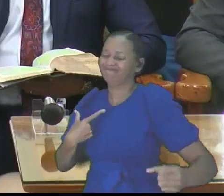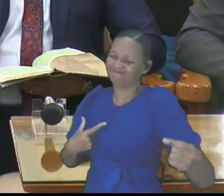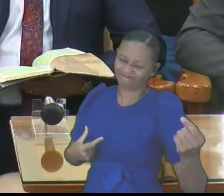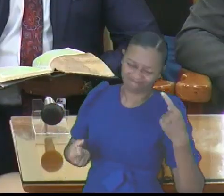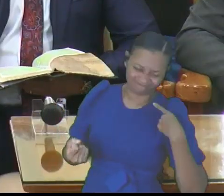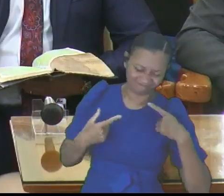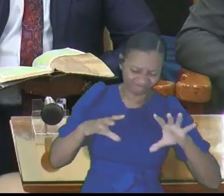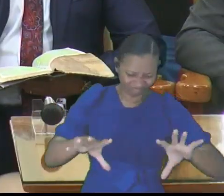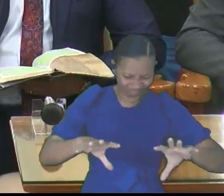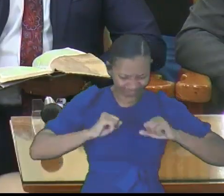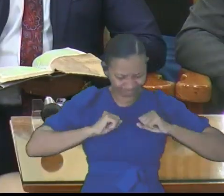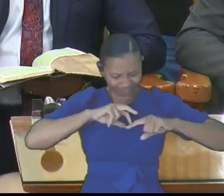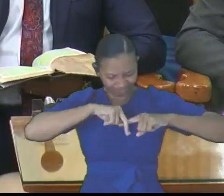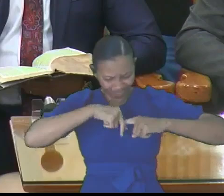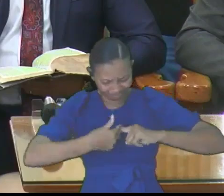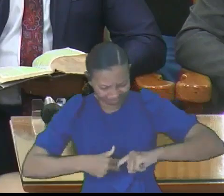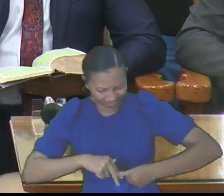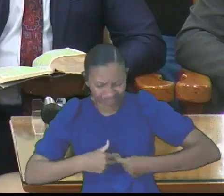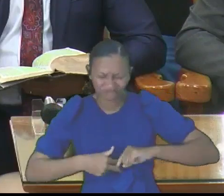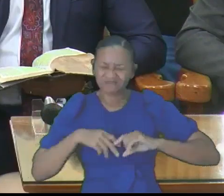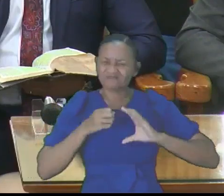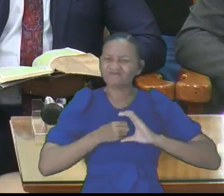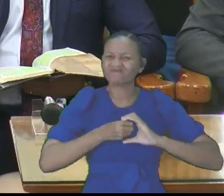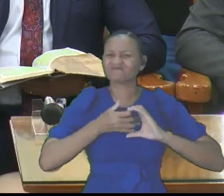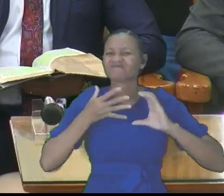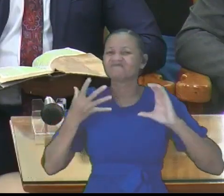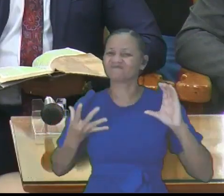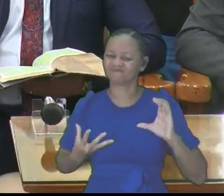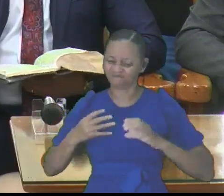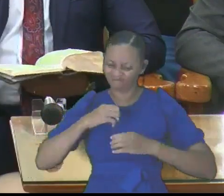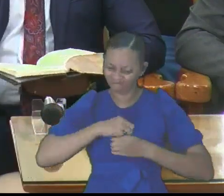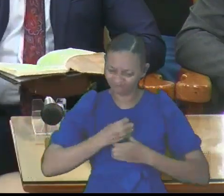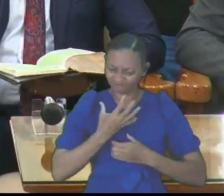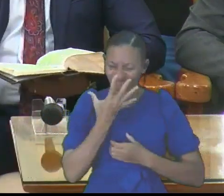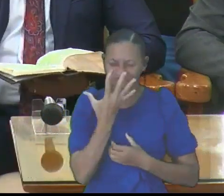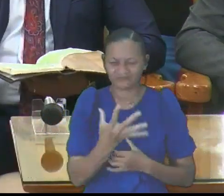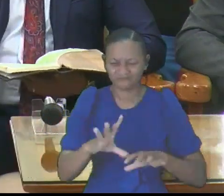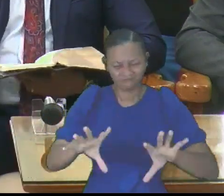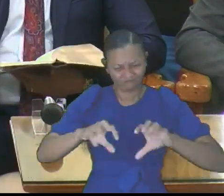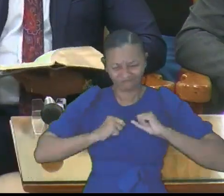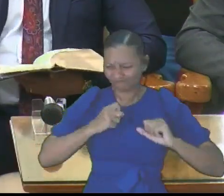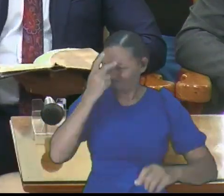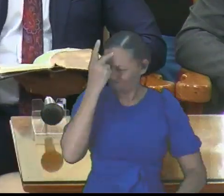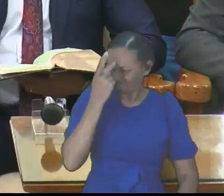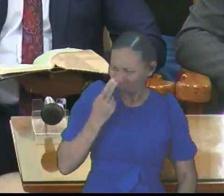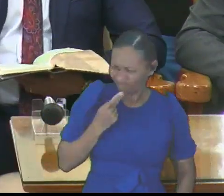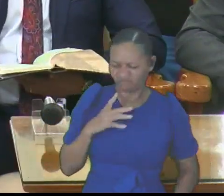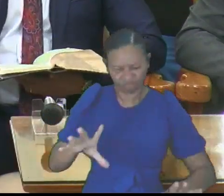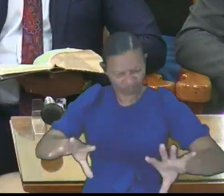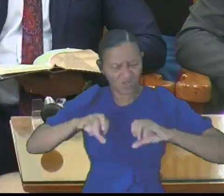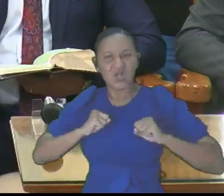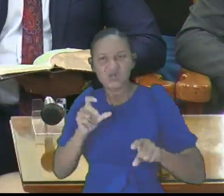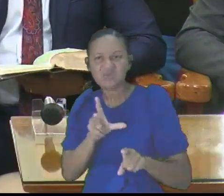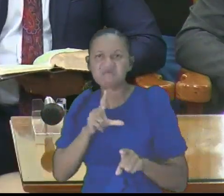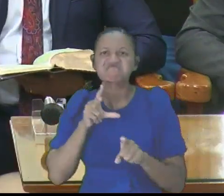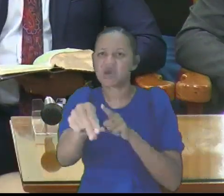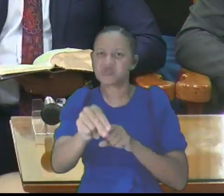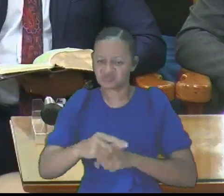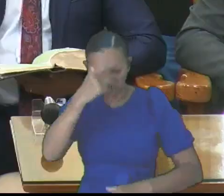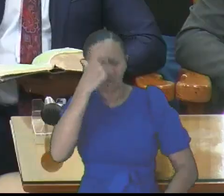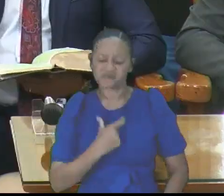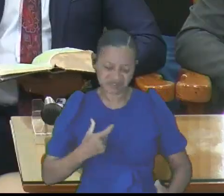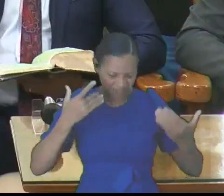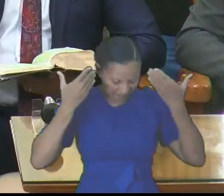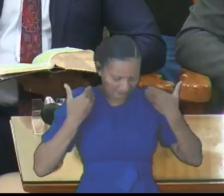Molda o caráter, fortalece a personalidade, faz de você um vencedor, faz de você